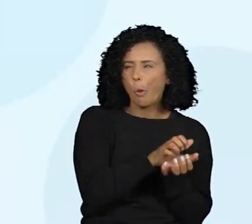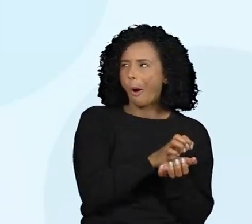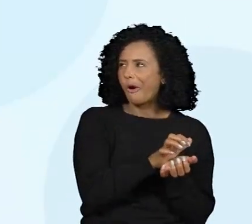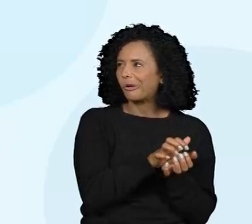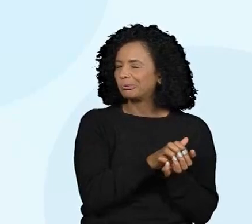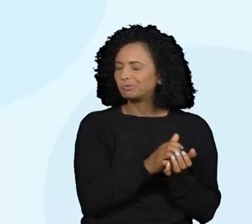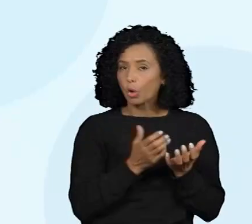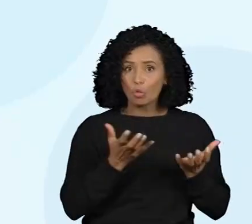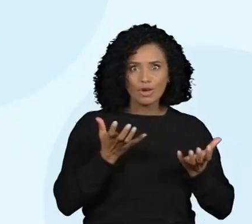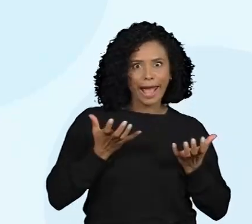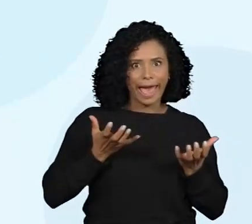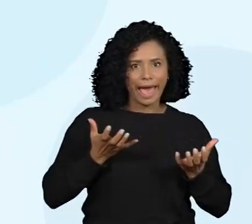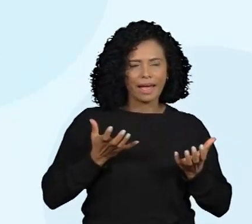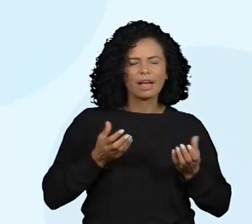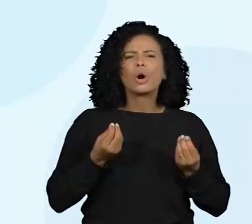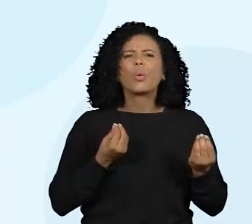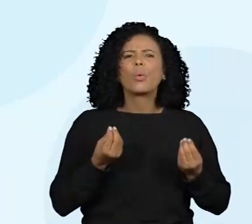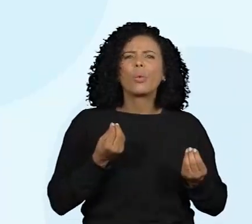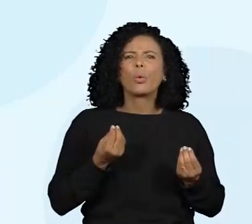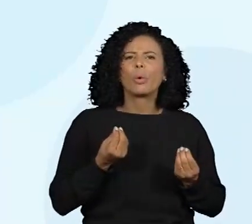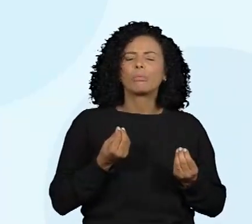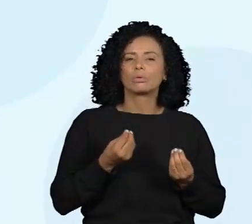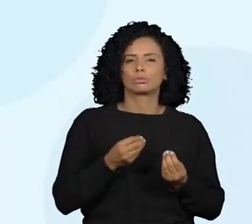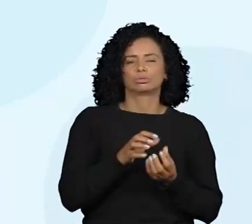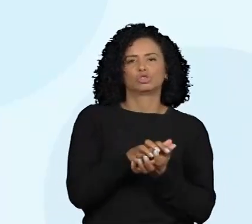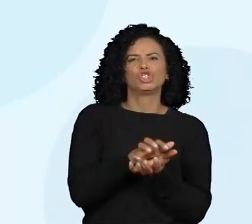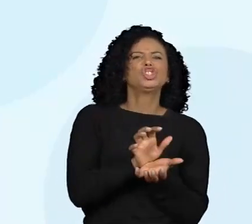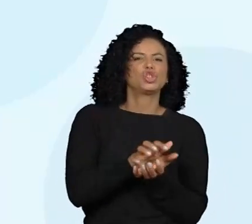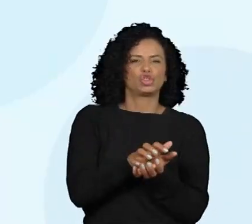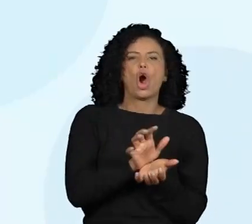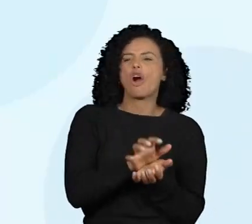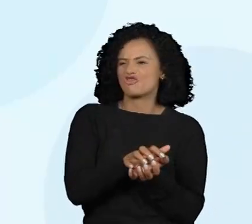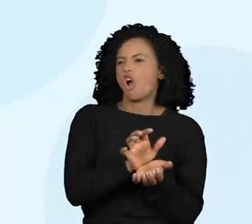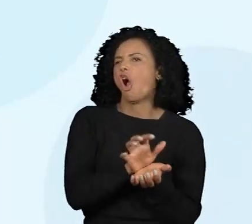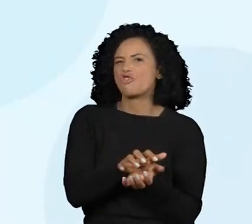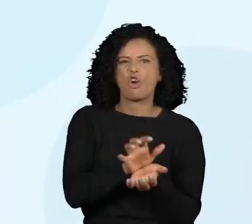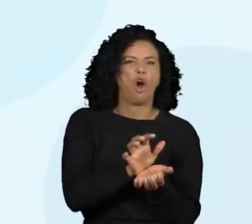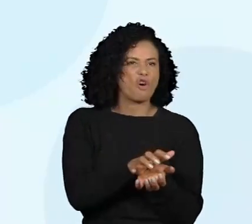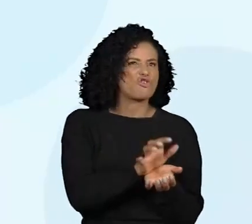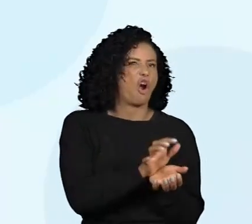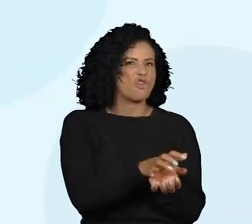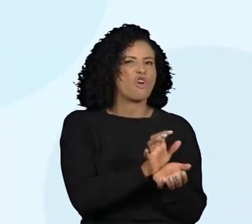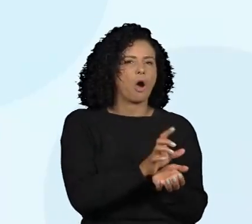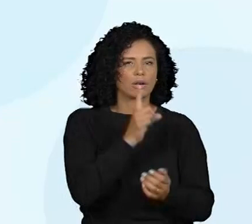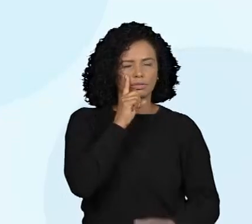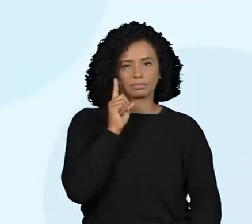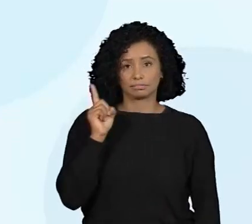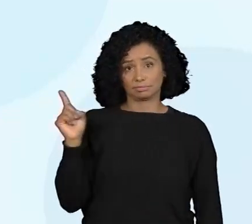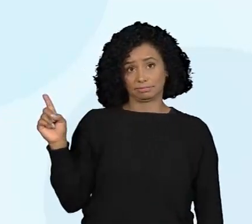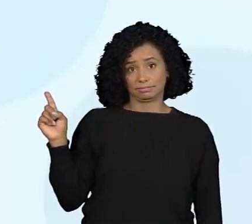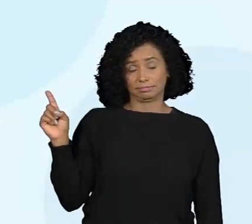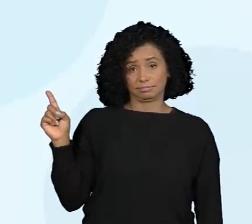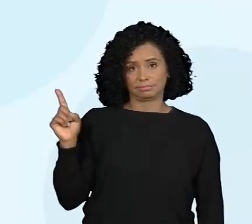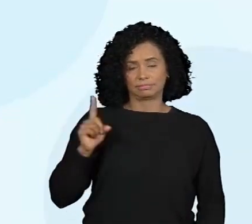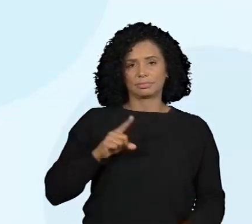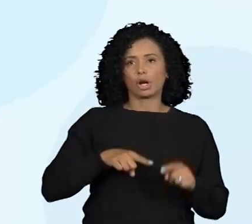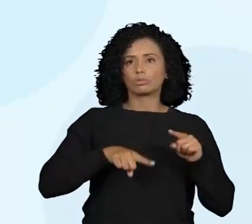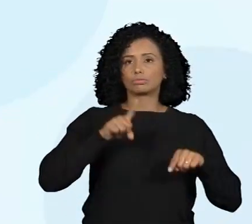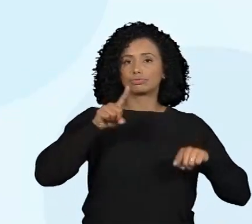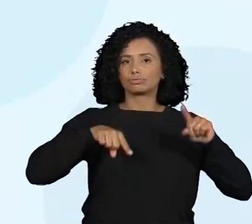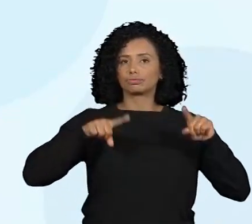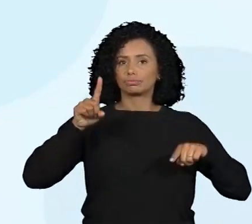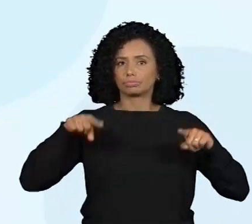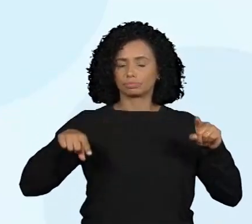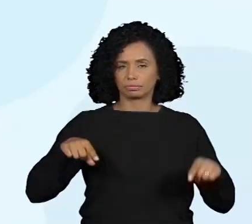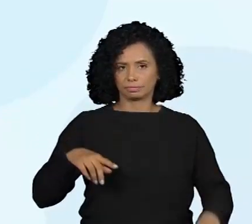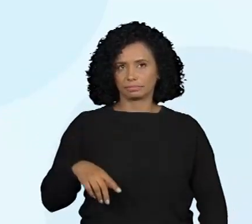o grave que é a nossa o nosso elemento da altura Então temos aqui a gente